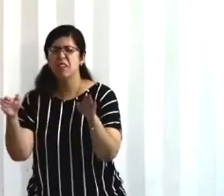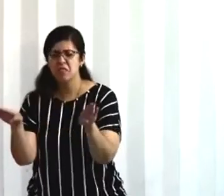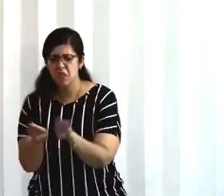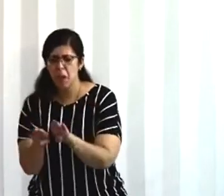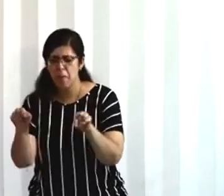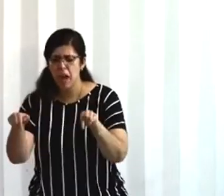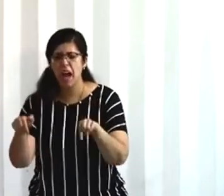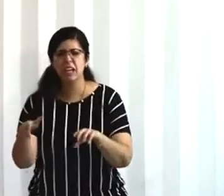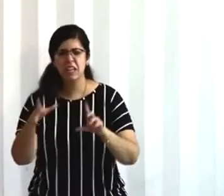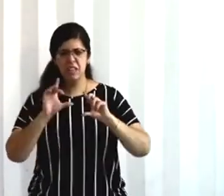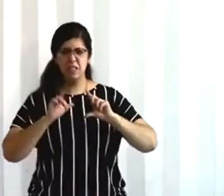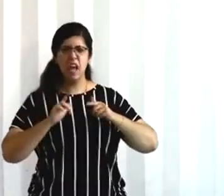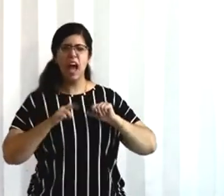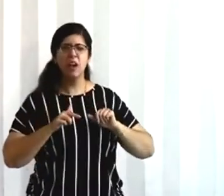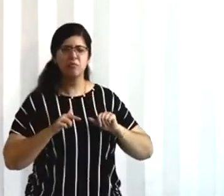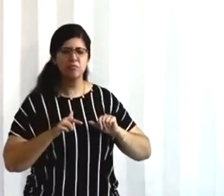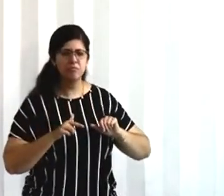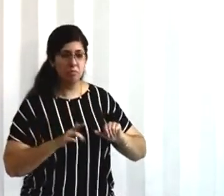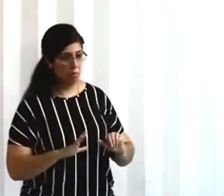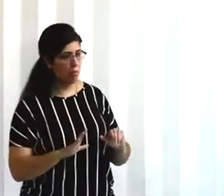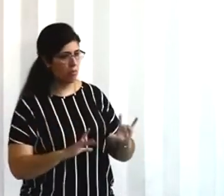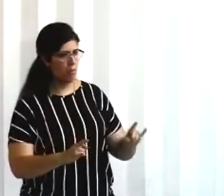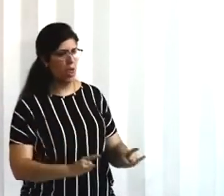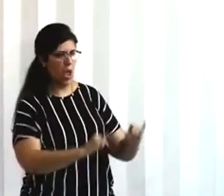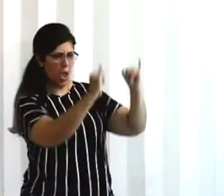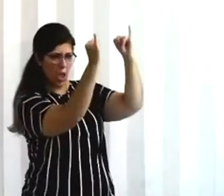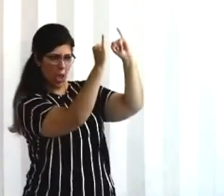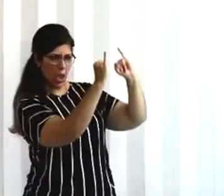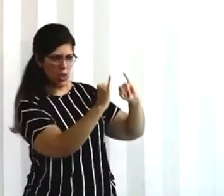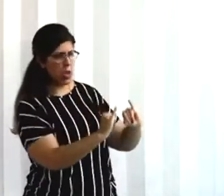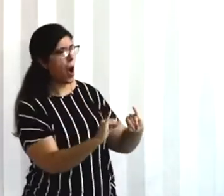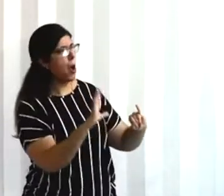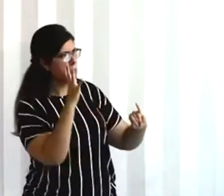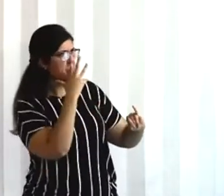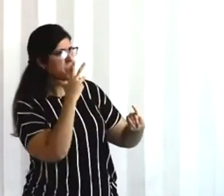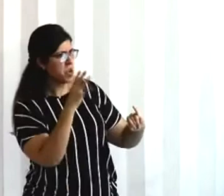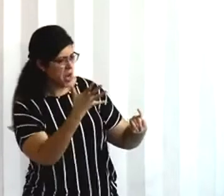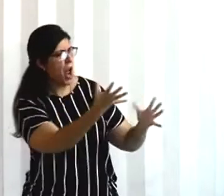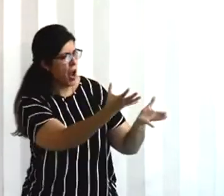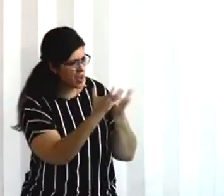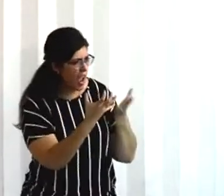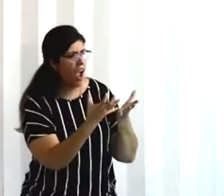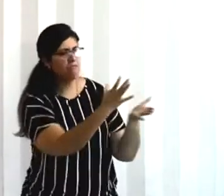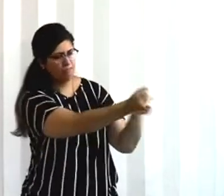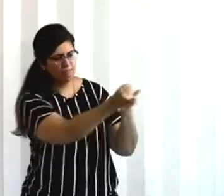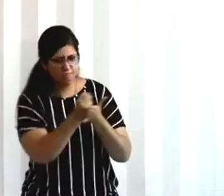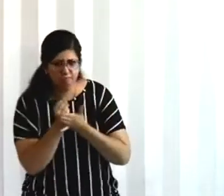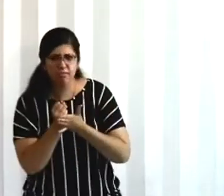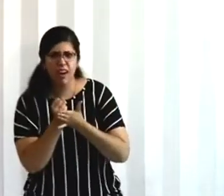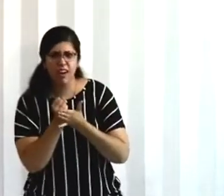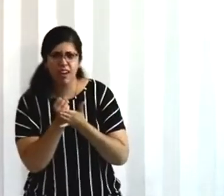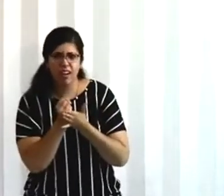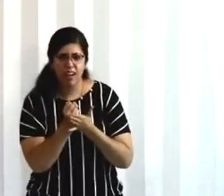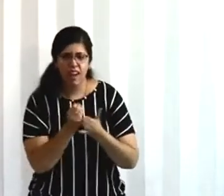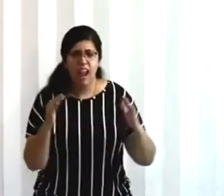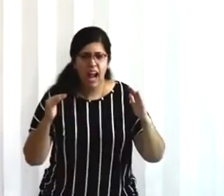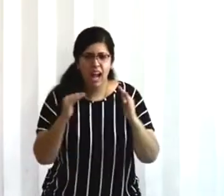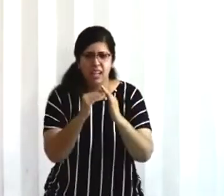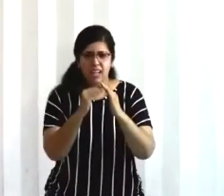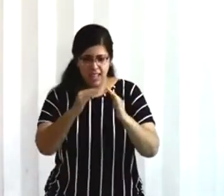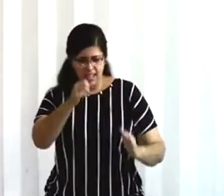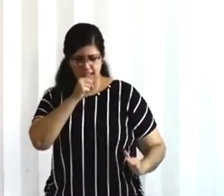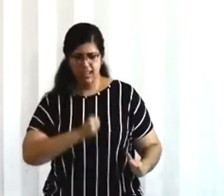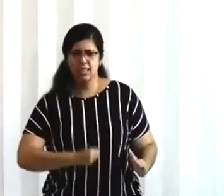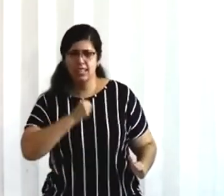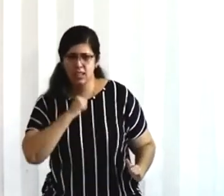altar, traz postes ídolos, tira os elementos que foram ordenados por Deus dentro do templo para a